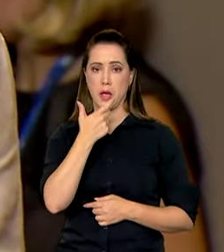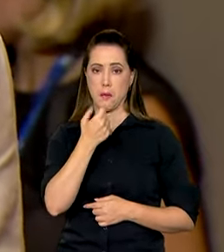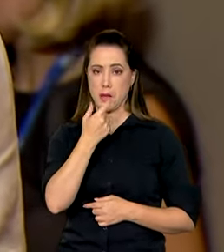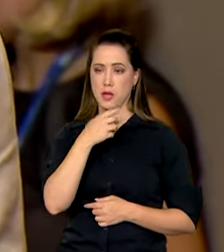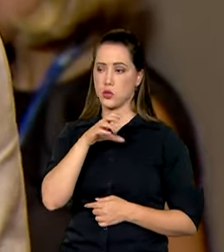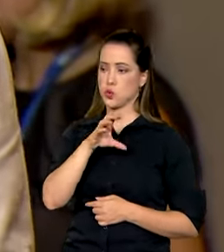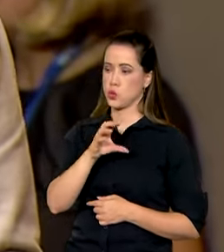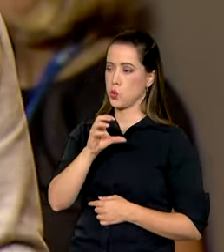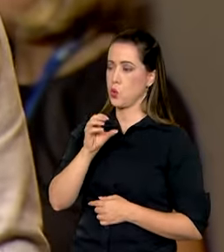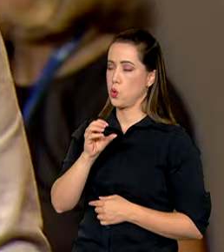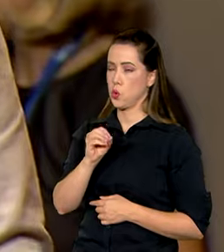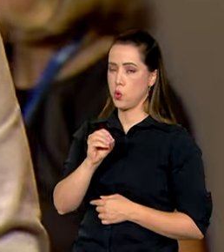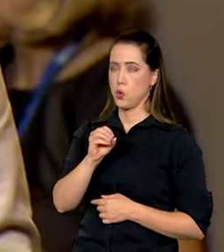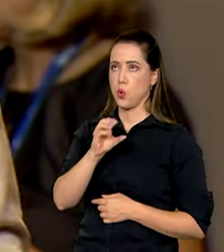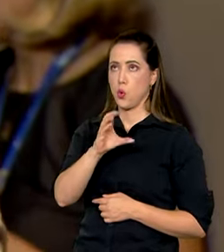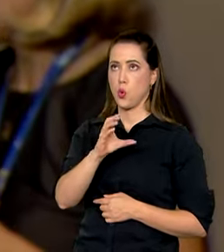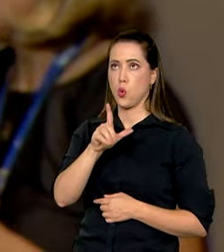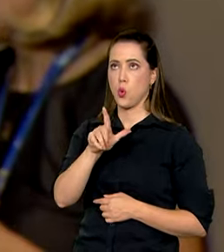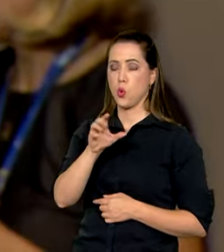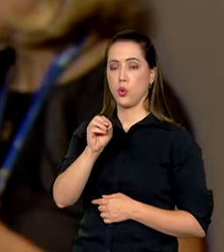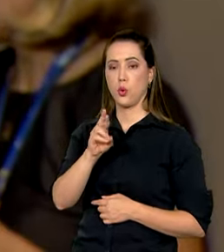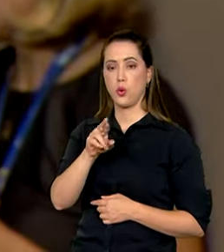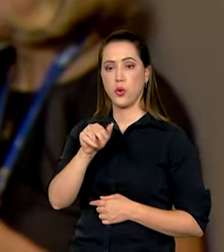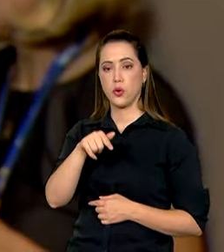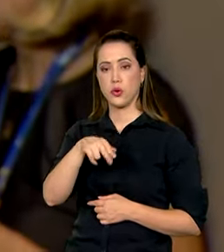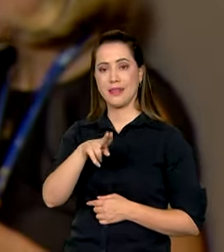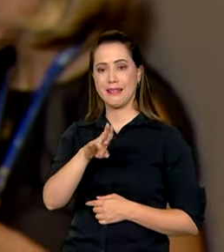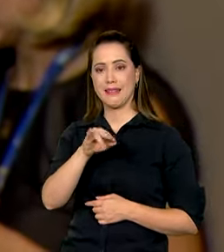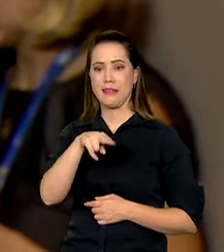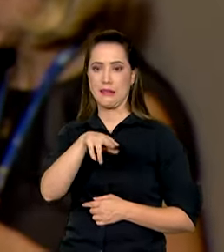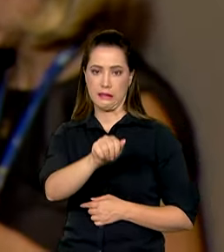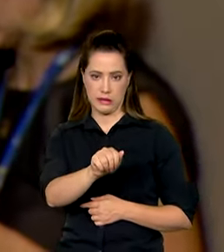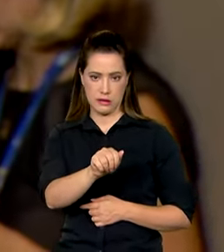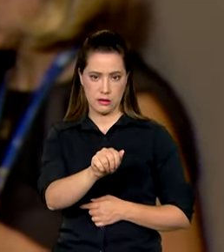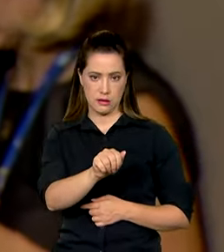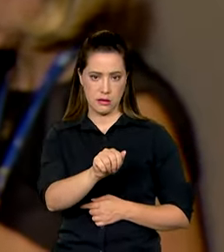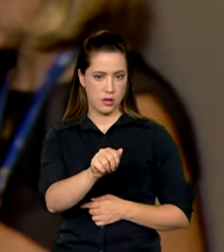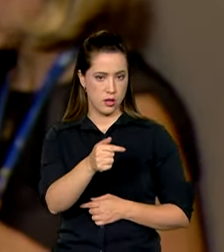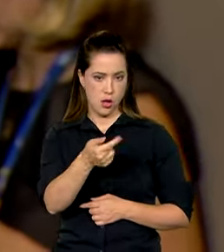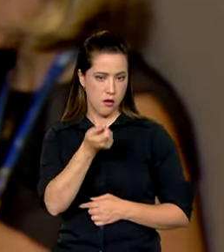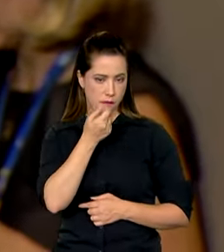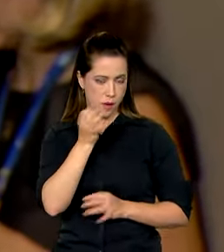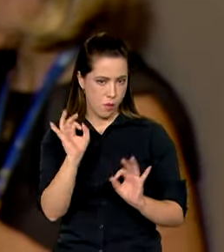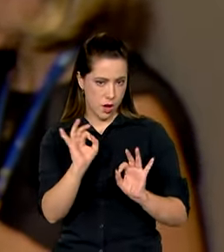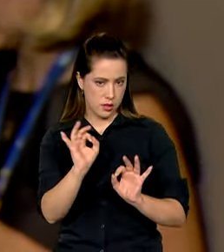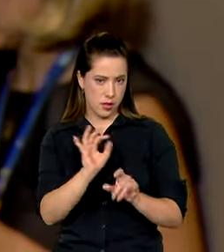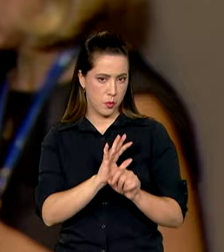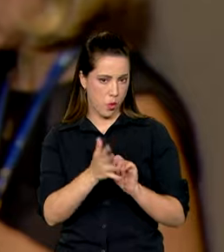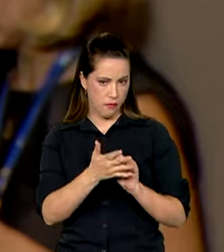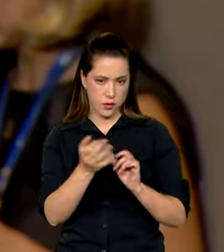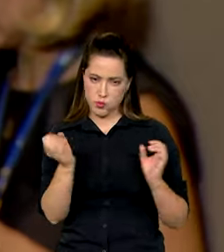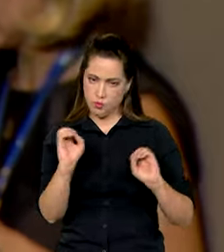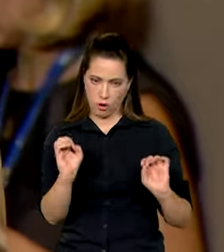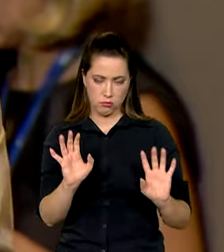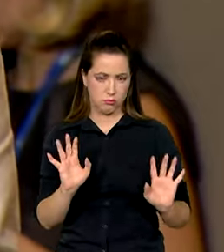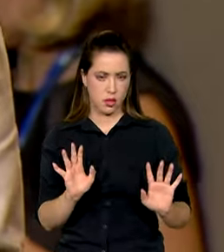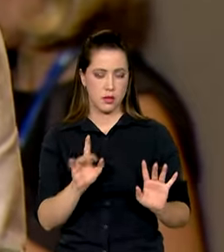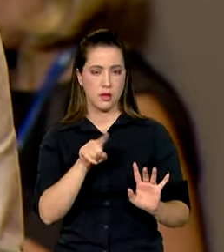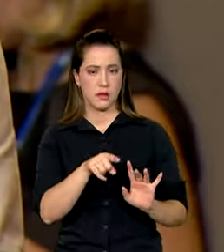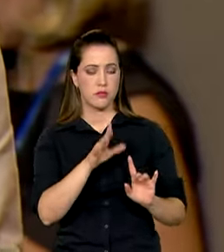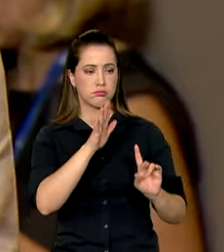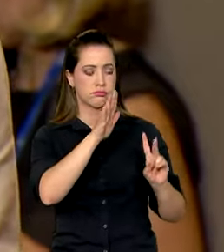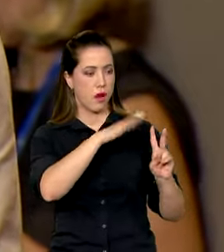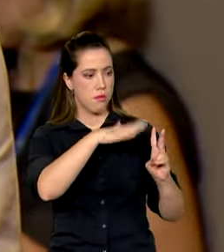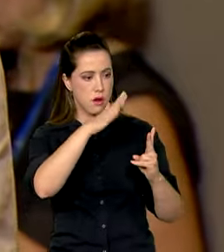com isso, Marina, muitos cientistas brasileiros se recusaram a receber a medalha de mérito em solidariedade a eles. Então, o